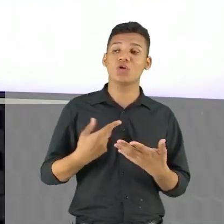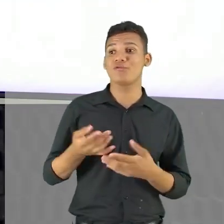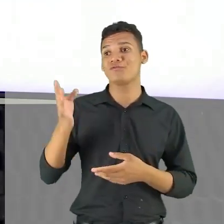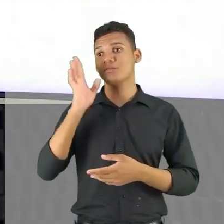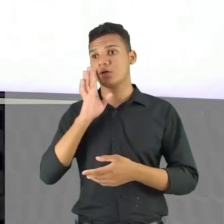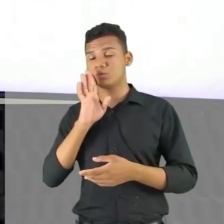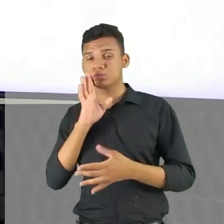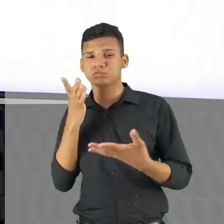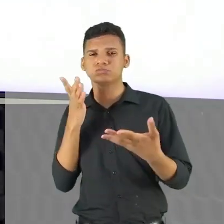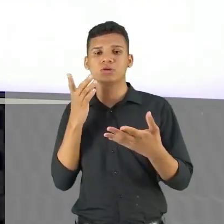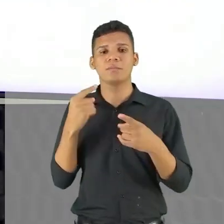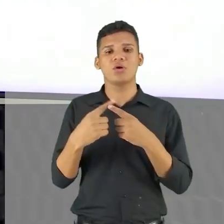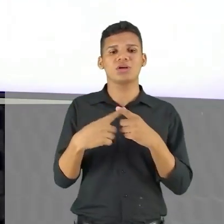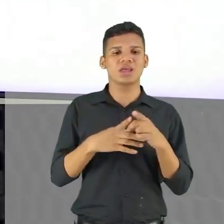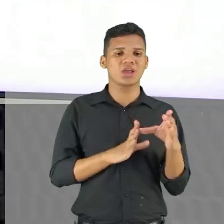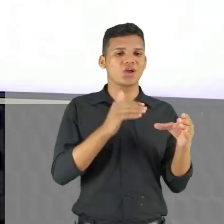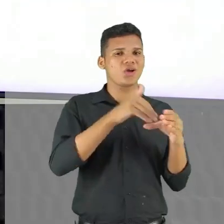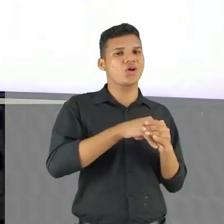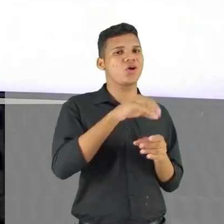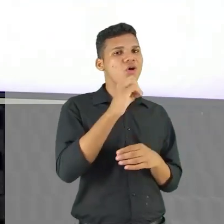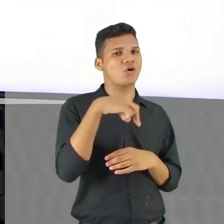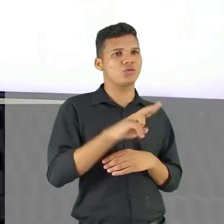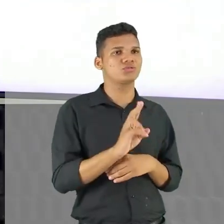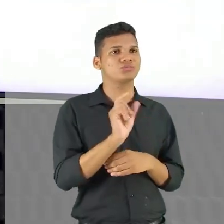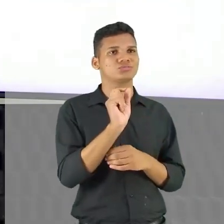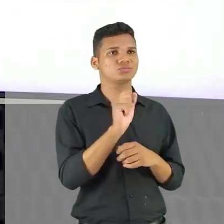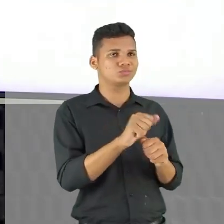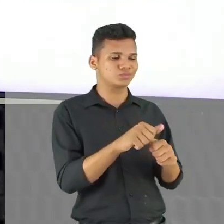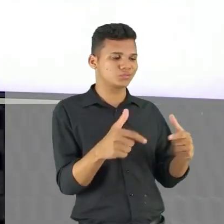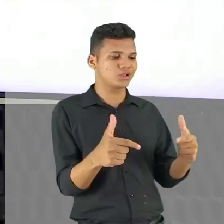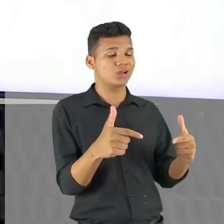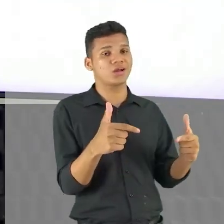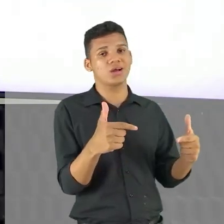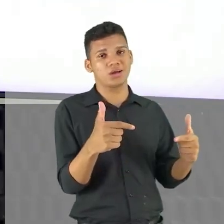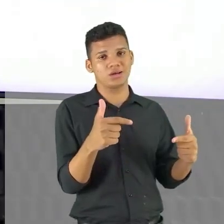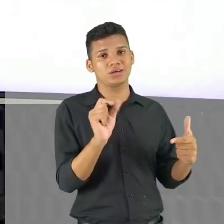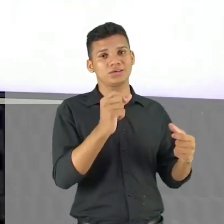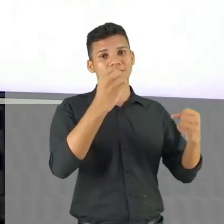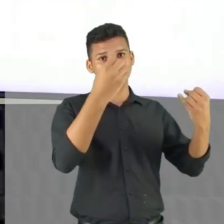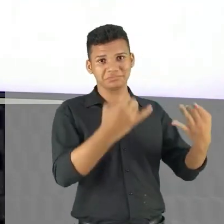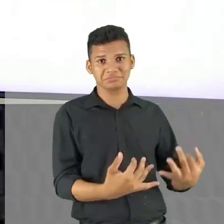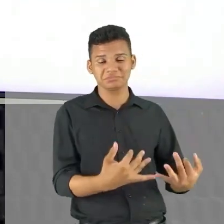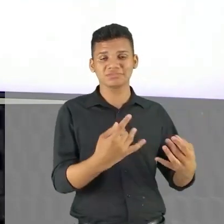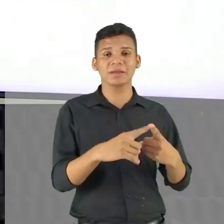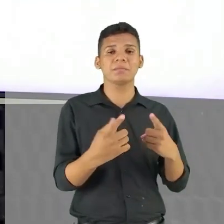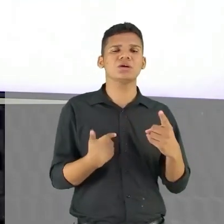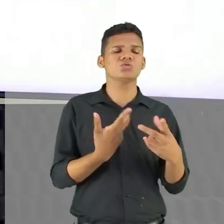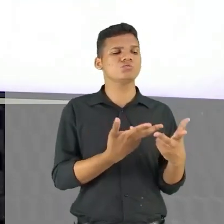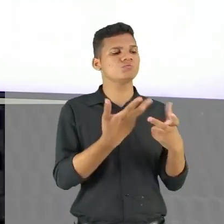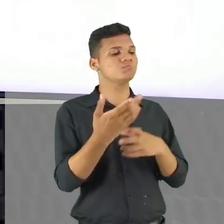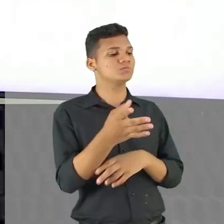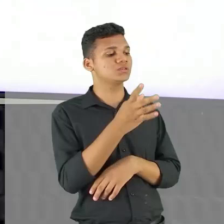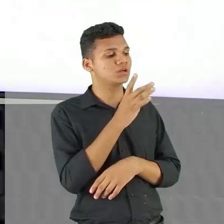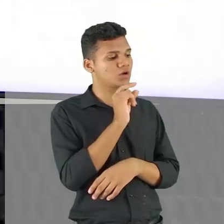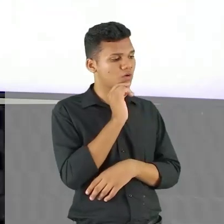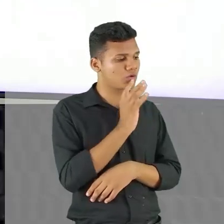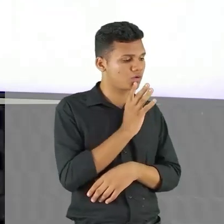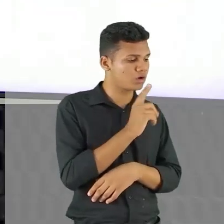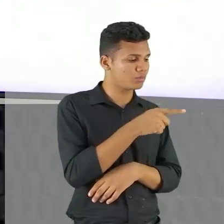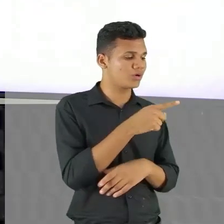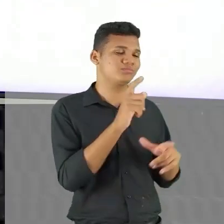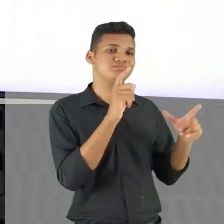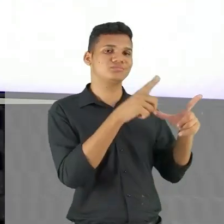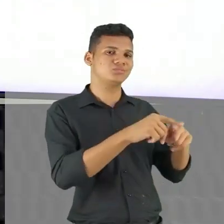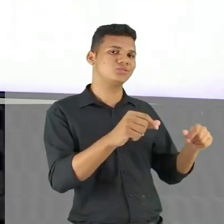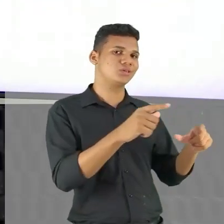que a ONU votou na sua Assembleia Geral a resolução que já começa a enxergar o Estado palestino